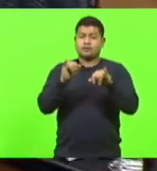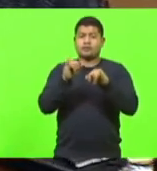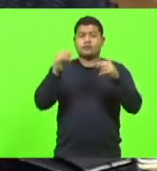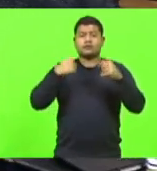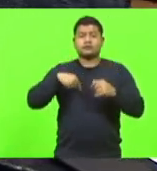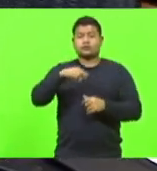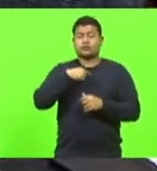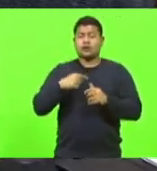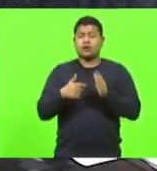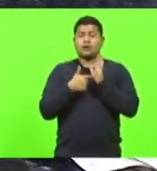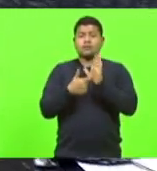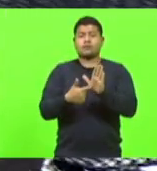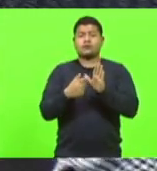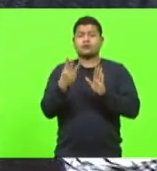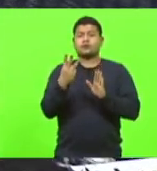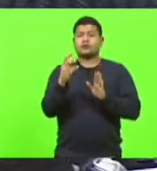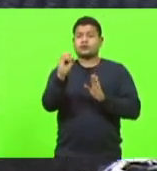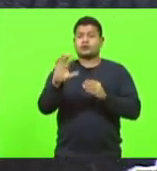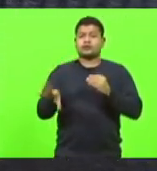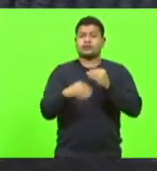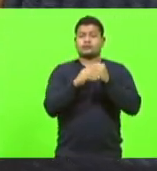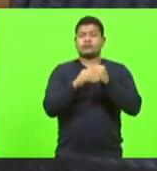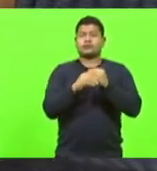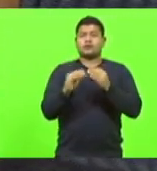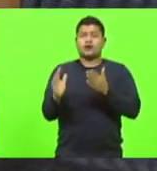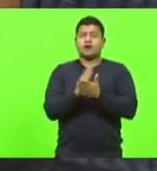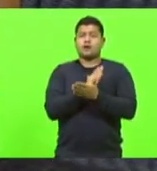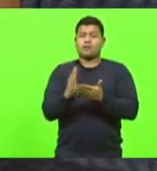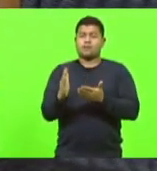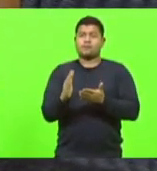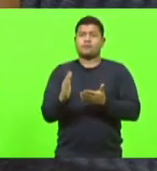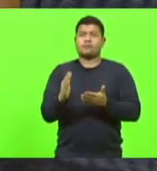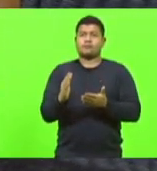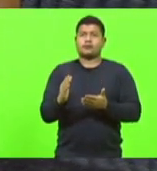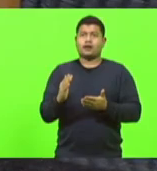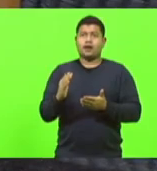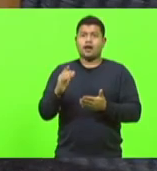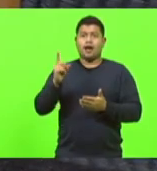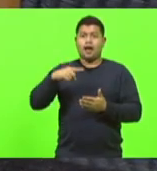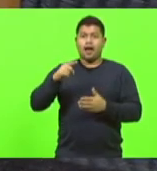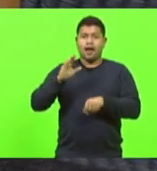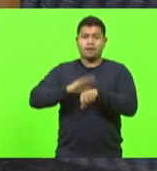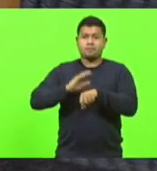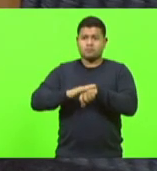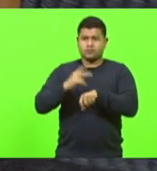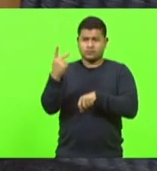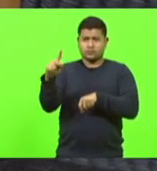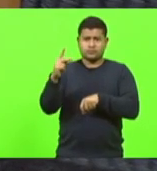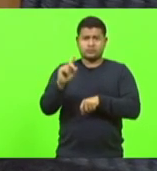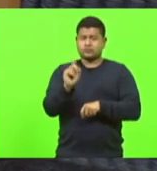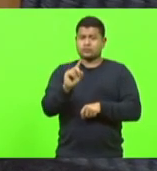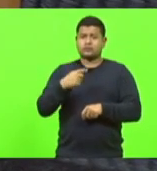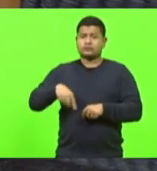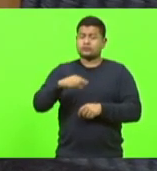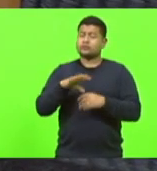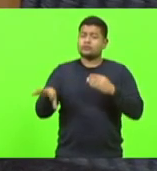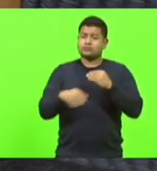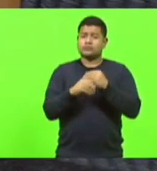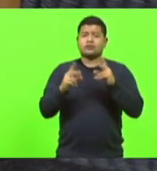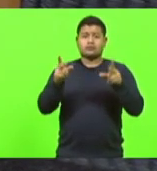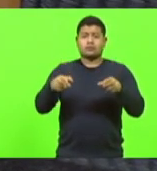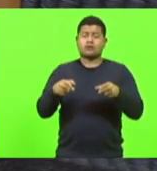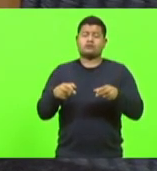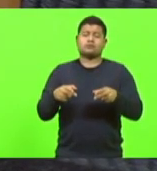do PT 30 emendas e Parte dessas Deputado Alva não era só de vossa excelência Nós também temos emendas iguais